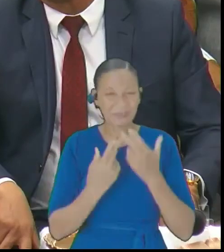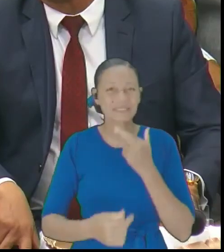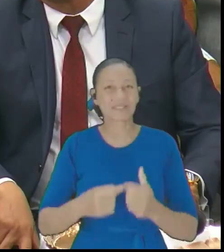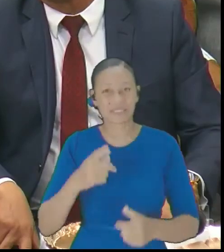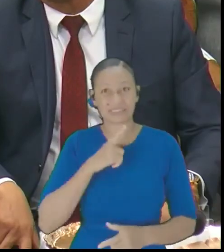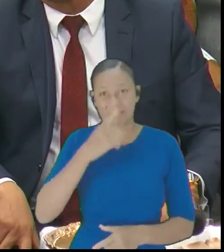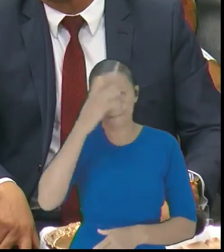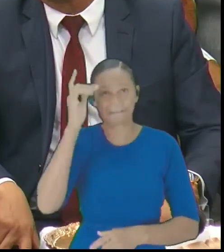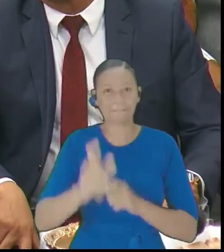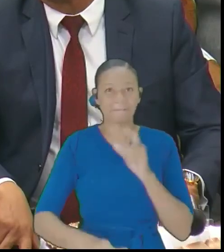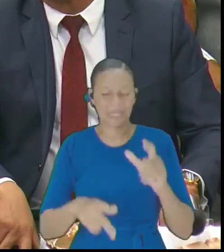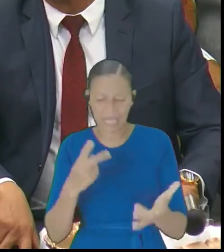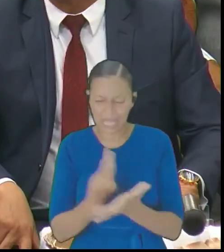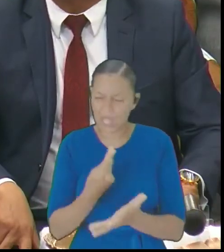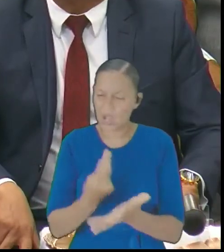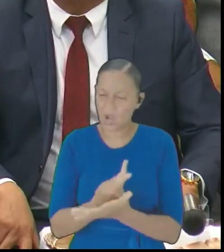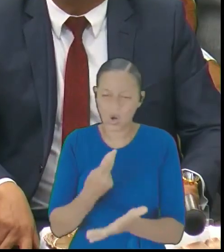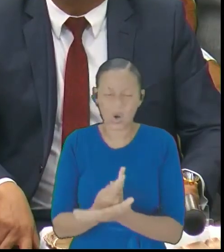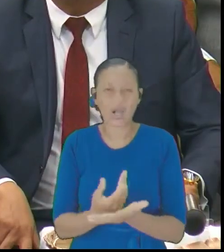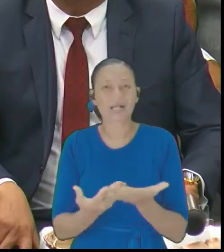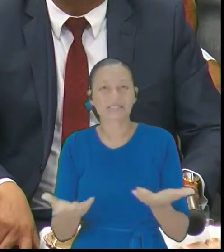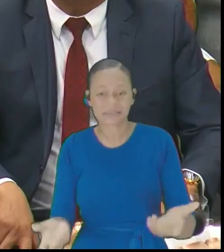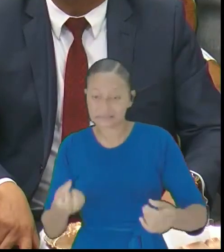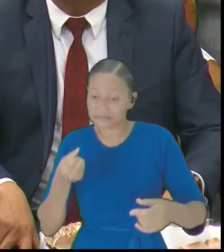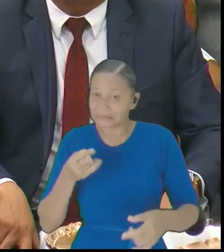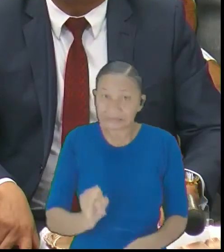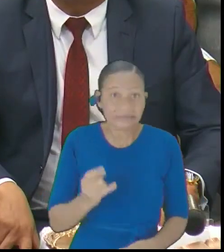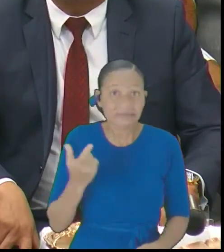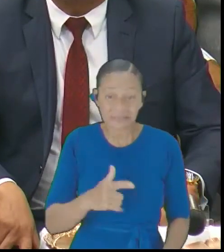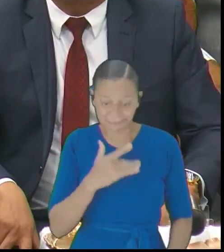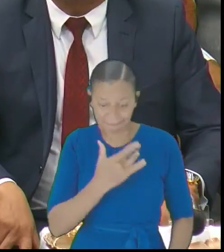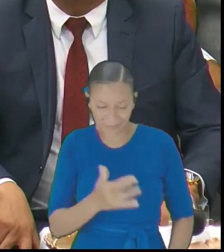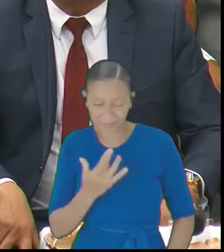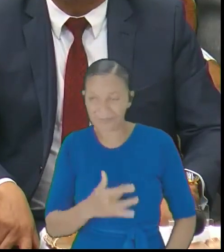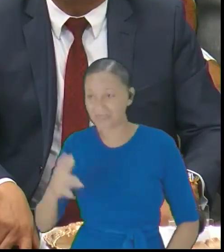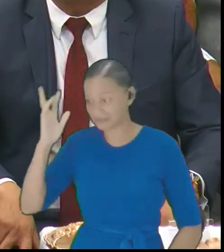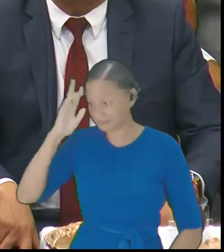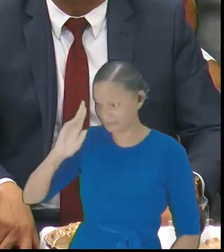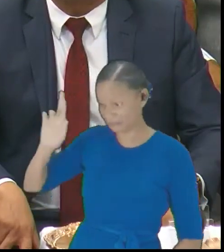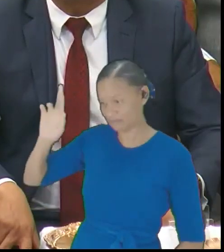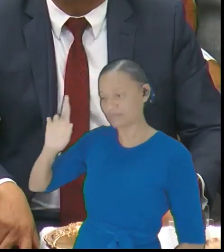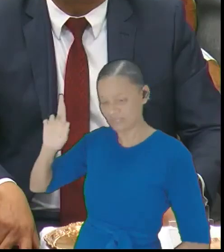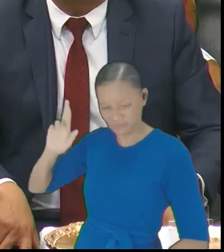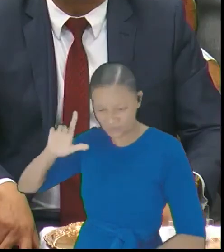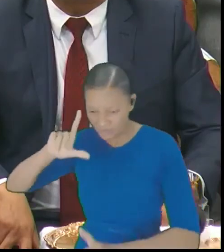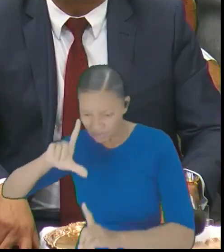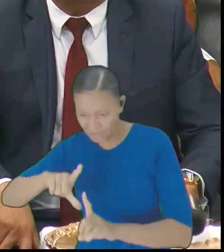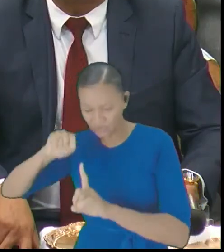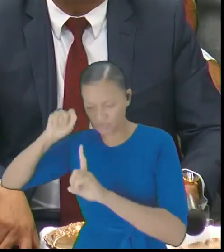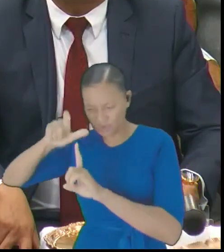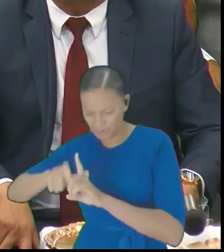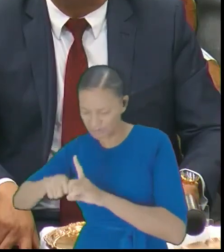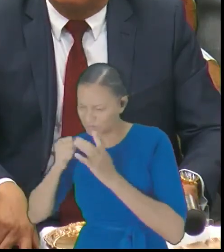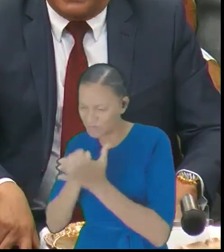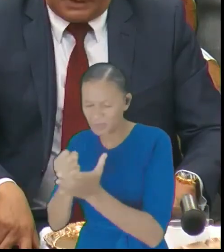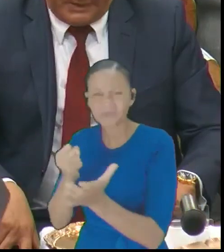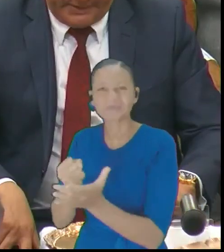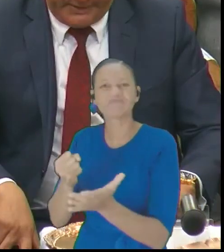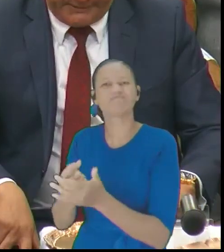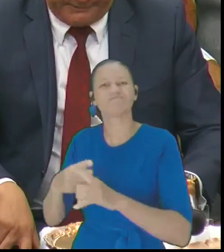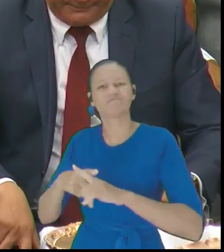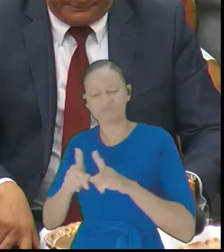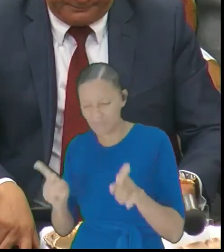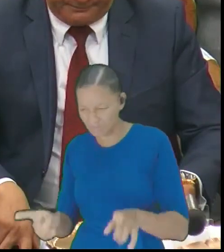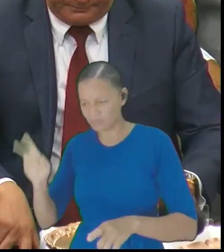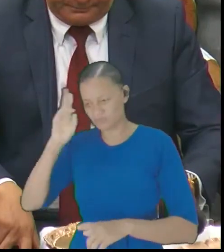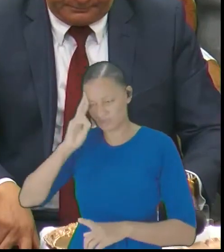Tem pessoas que já errou tanto que se não é a misericórdia de alguém que Deus levantou, tu já tinha ficado pelo caminho, mas Deus ainda